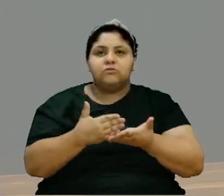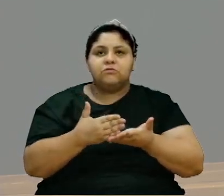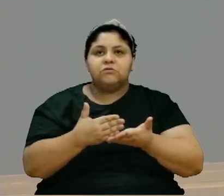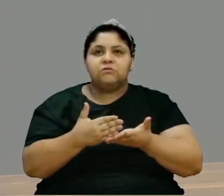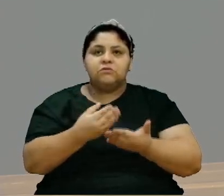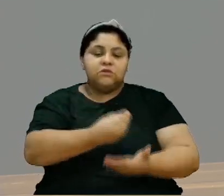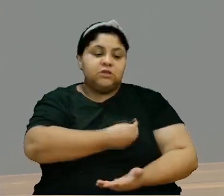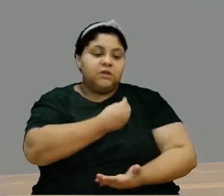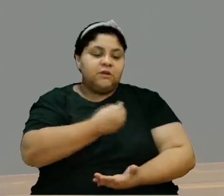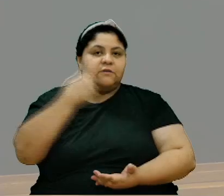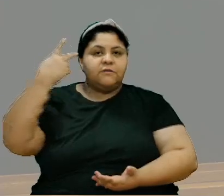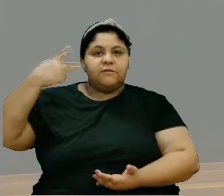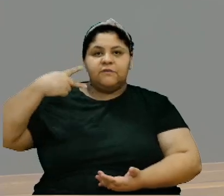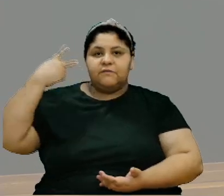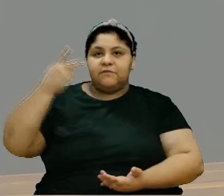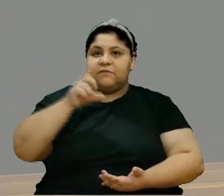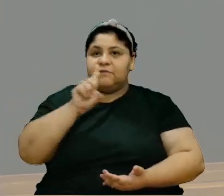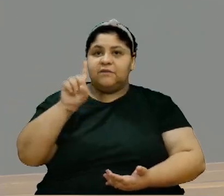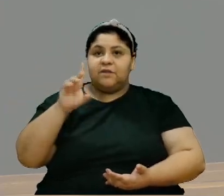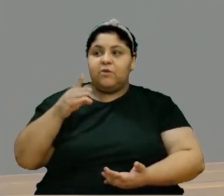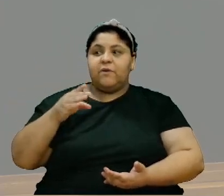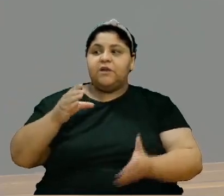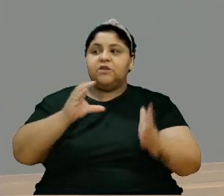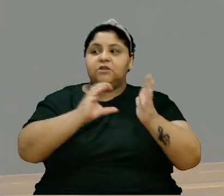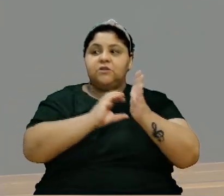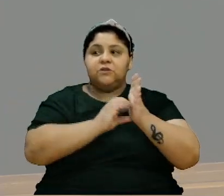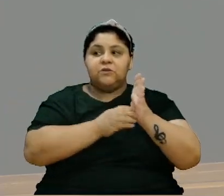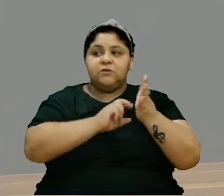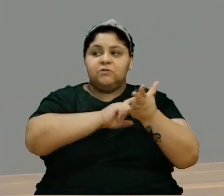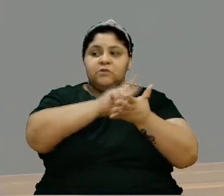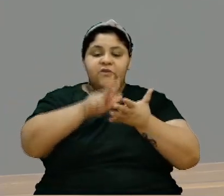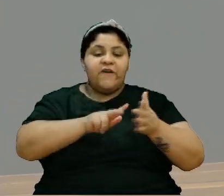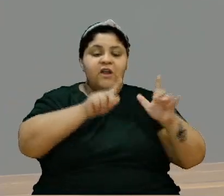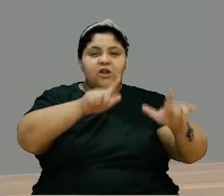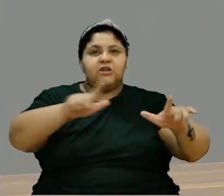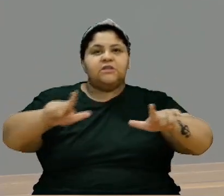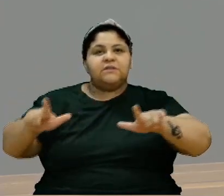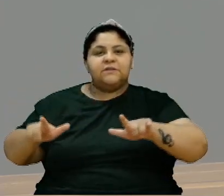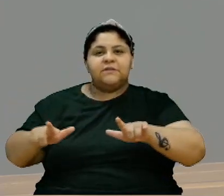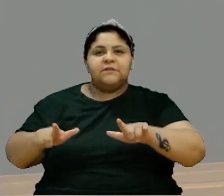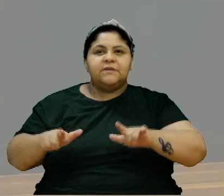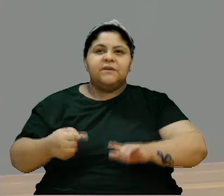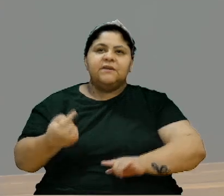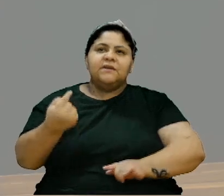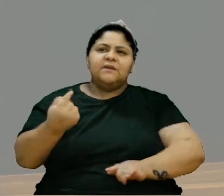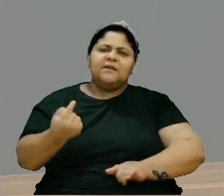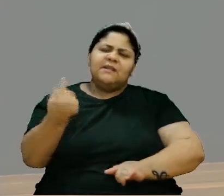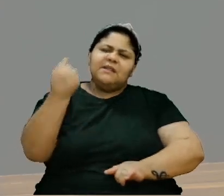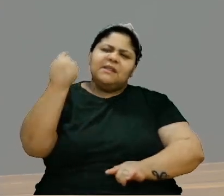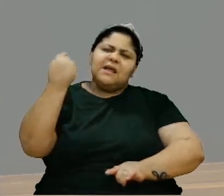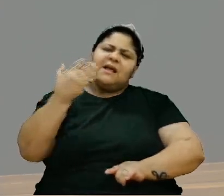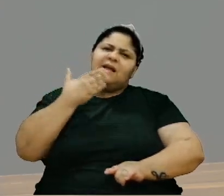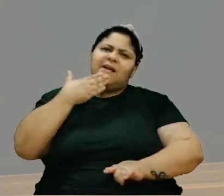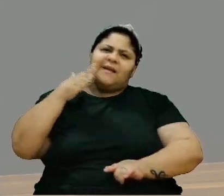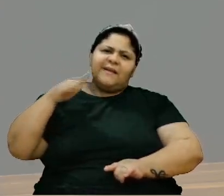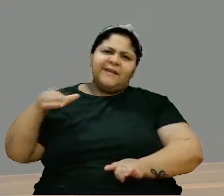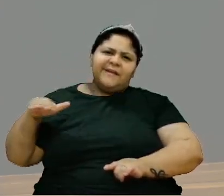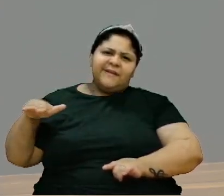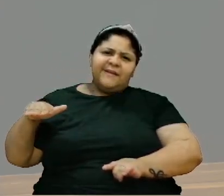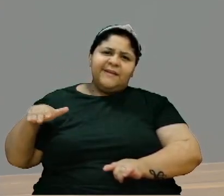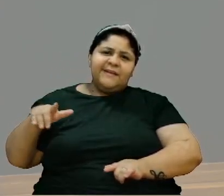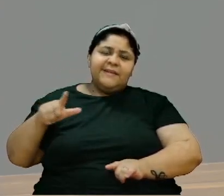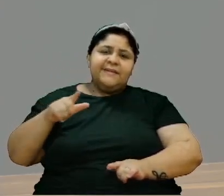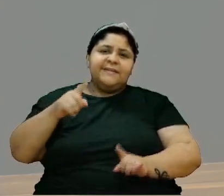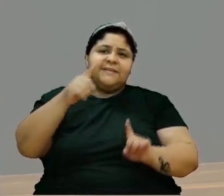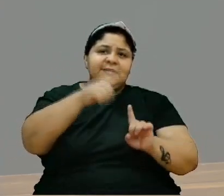vida política, que não é só partidária, mas em vários espaços, ainda nas escolas. E esse tipo de